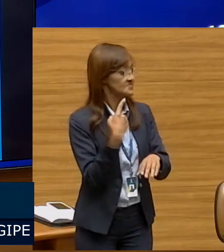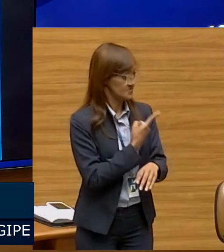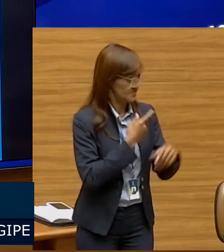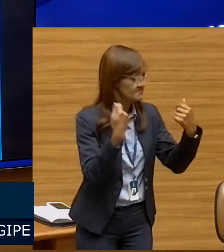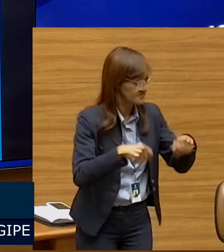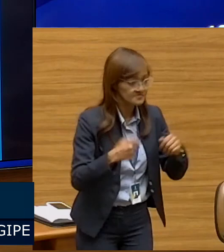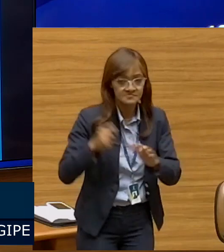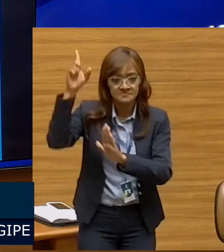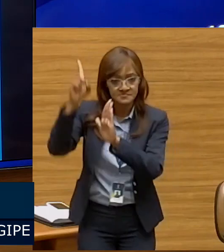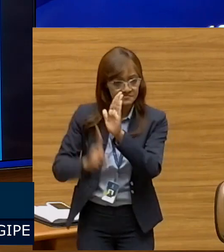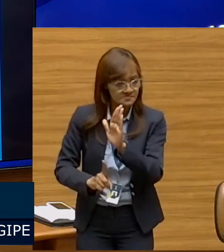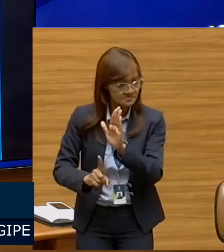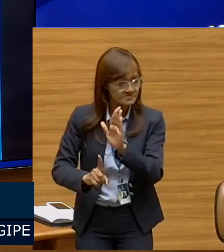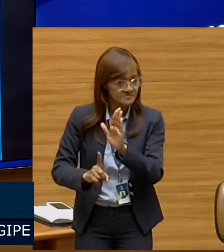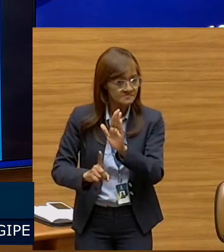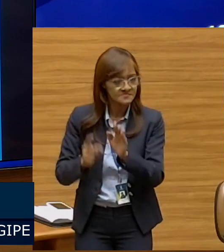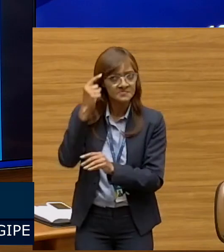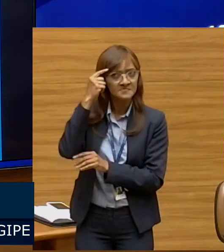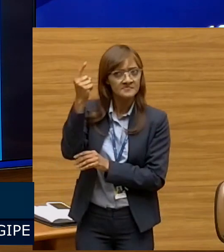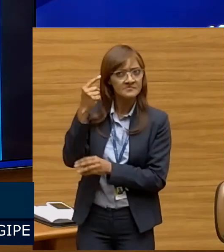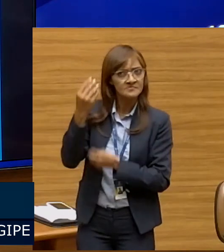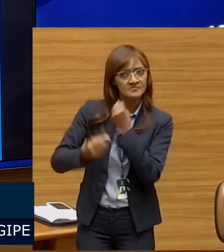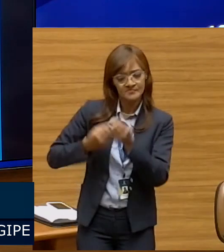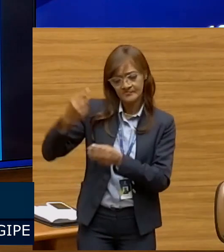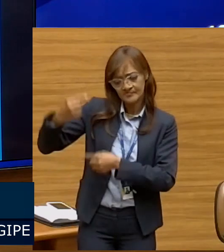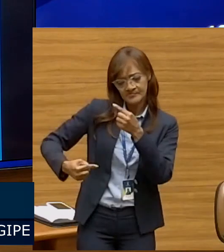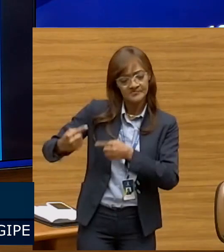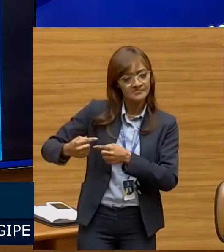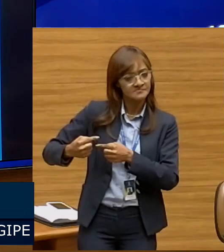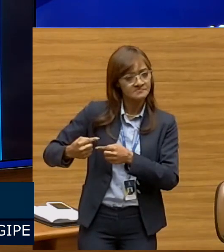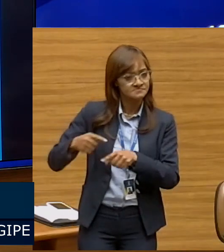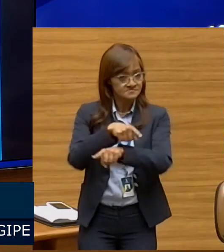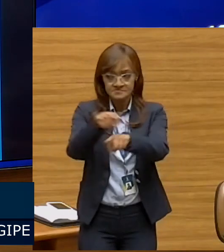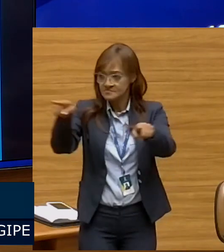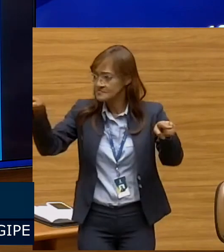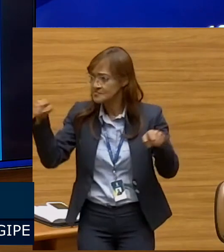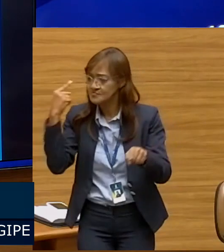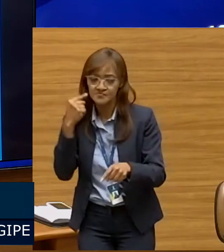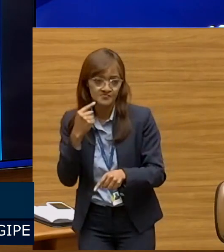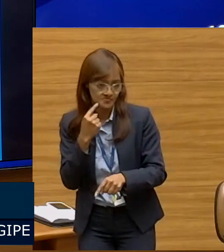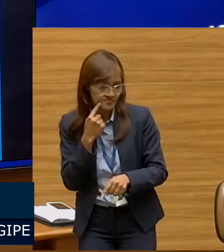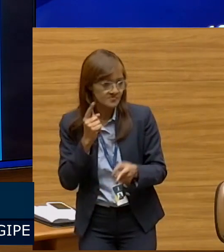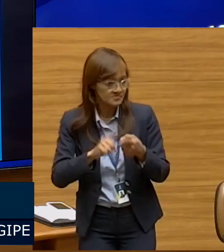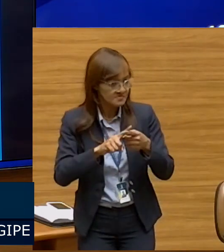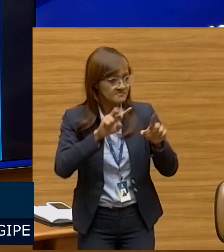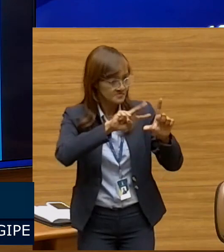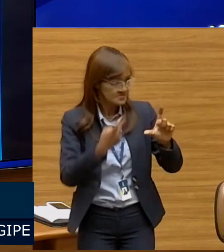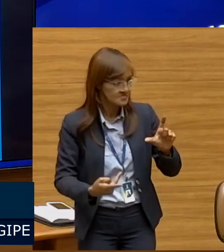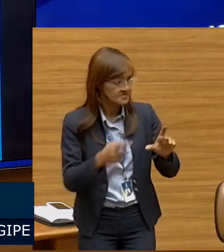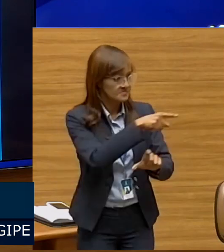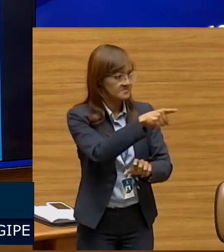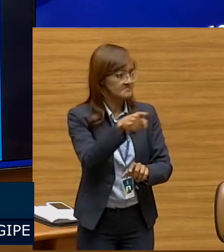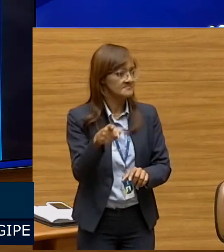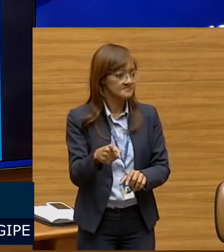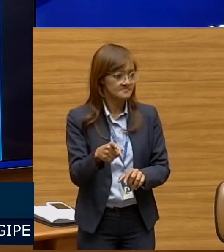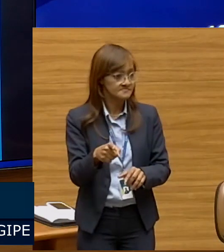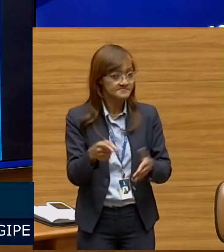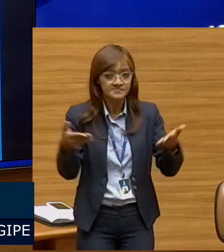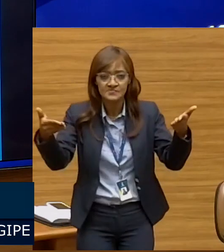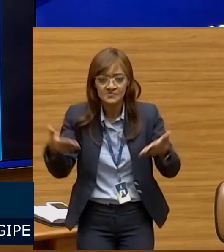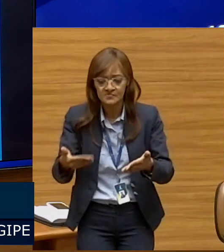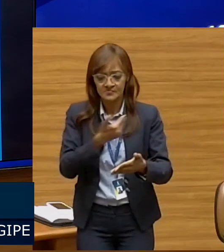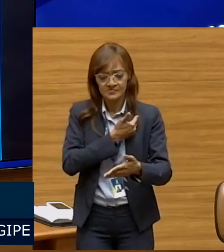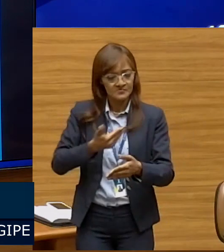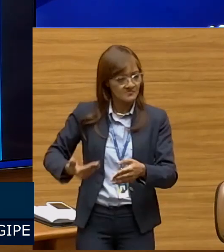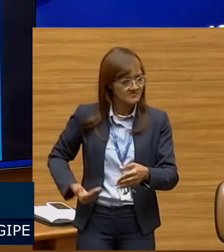acesso. E pensar em políticas públicas, que para as pessoas surdas aqui, os estudantes de PAESE, é um conjunto de ações que o Estado e o